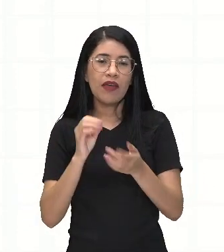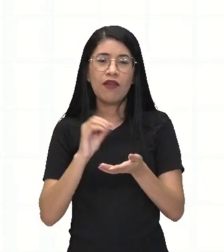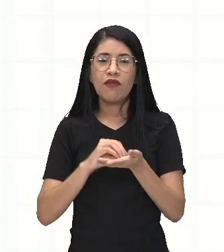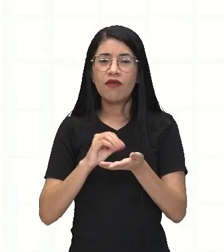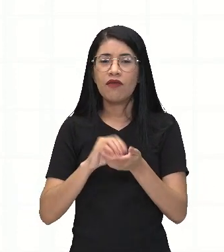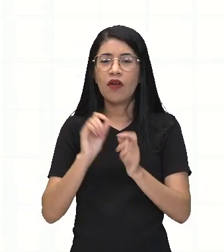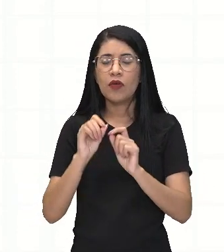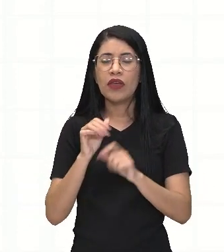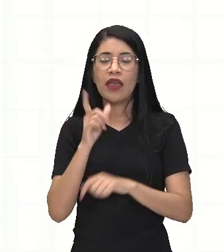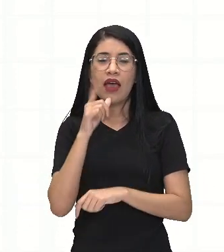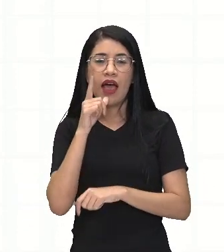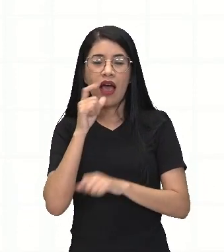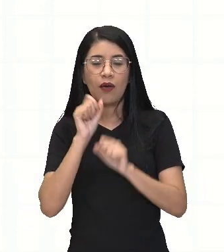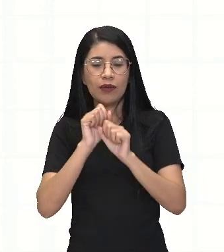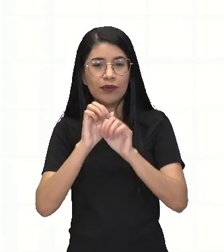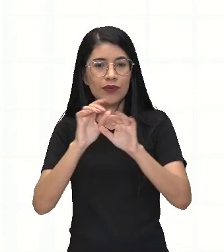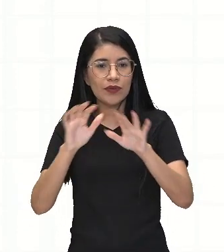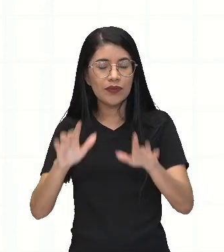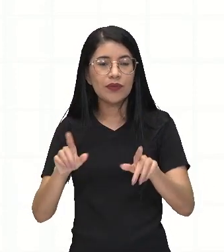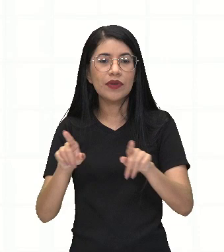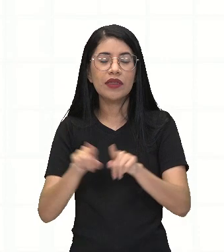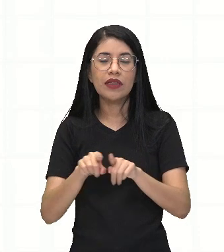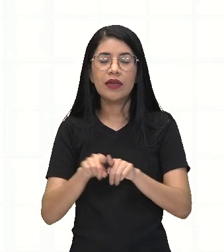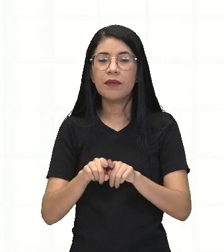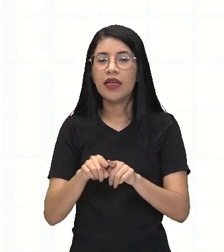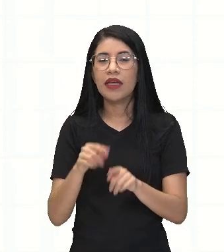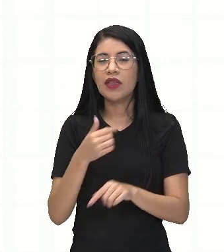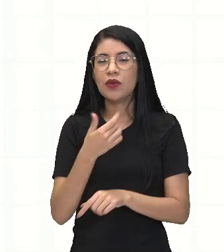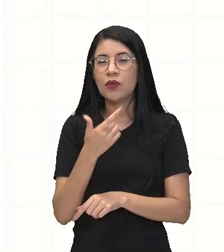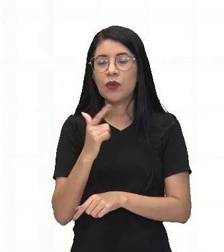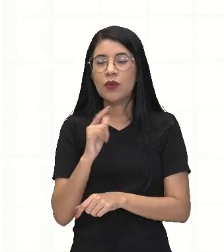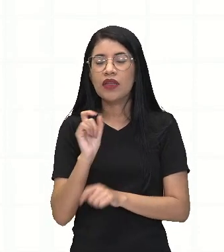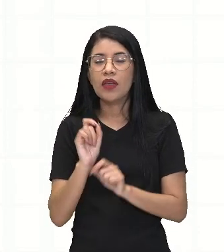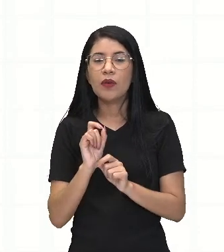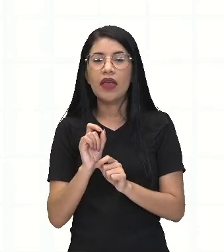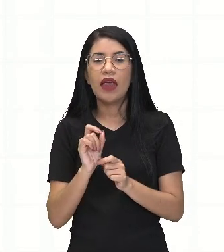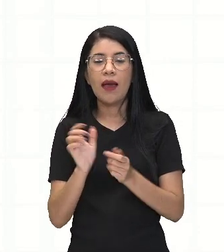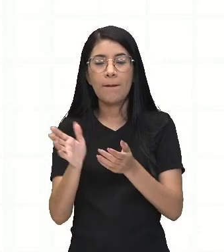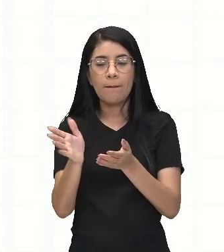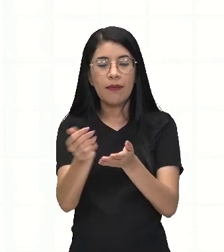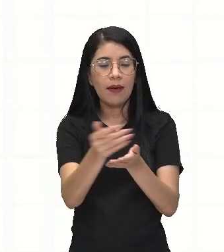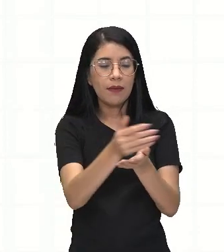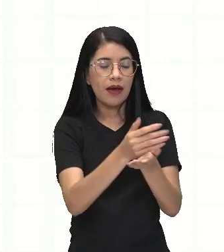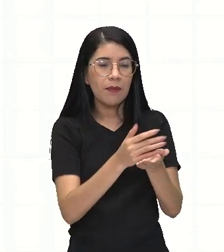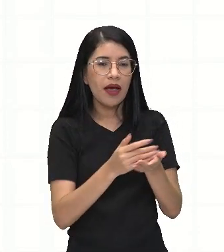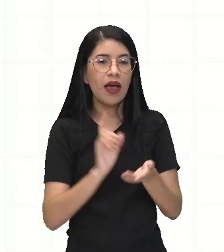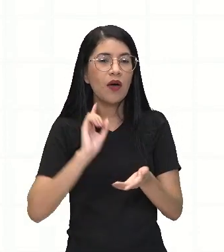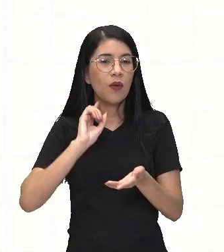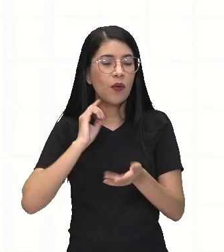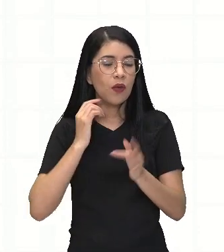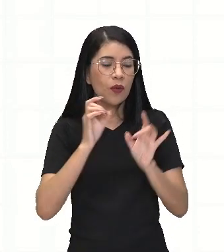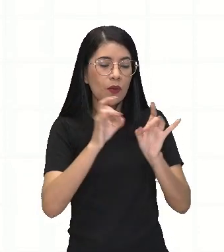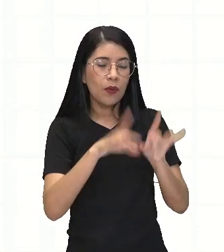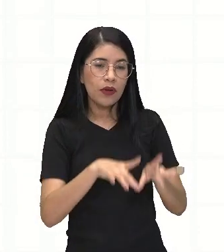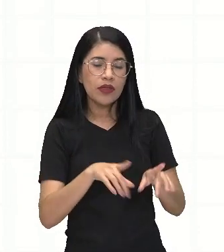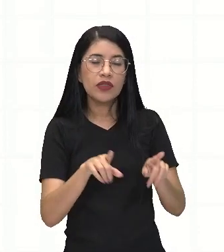água, não ter coleta de lixo, né, de resíduos que são produzidos